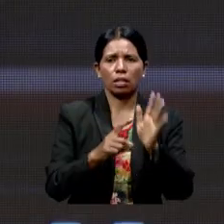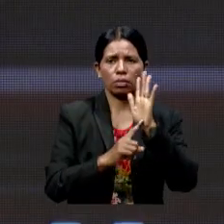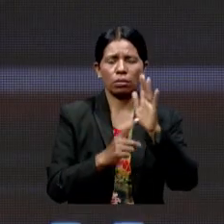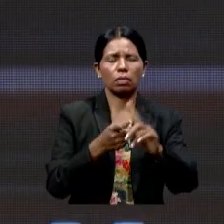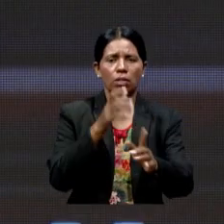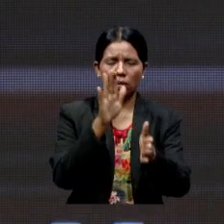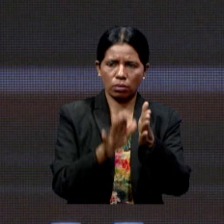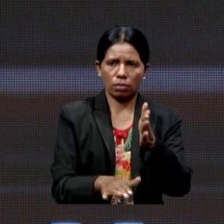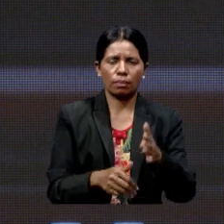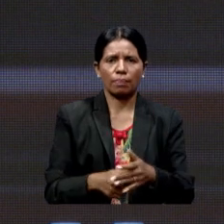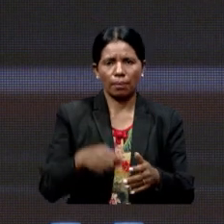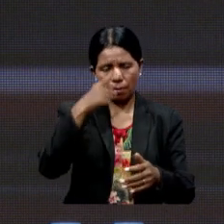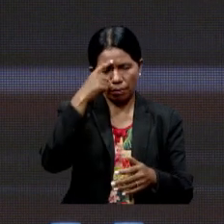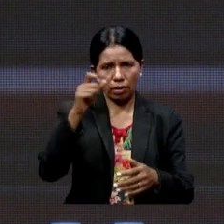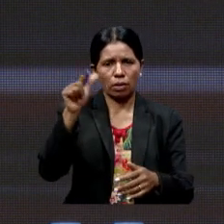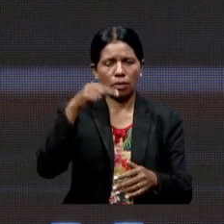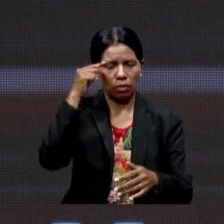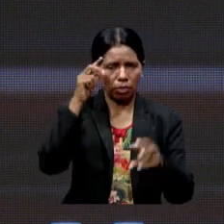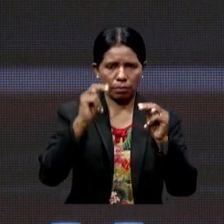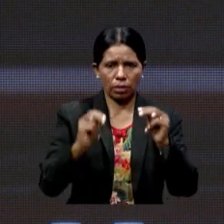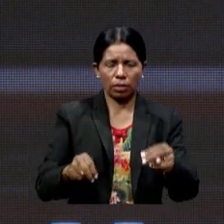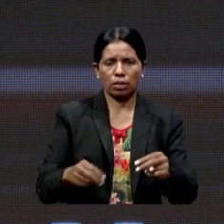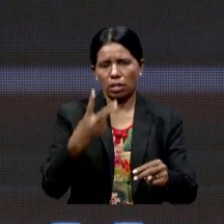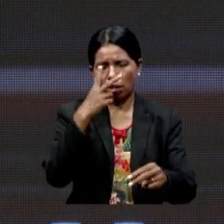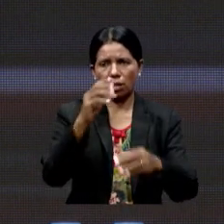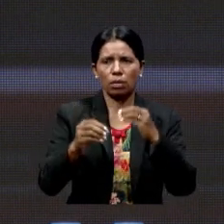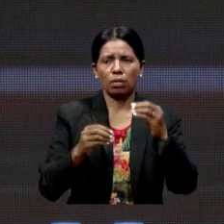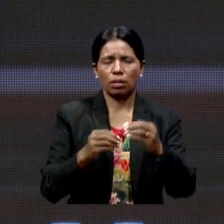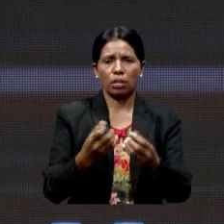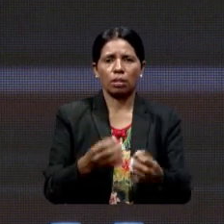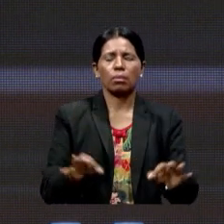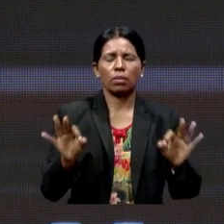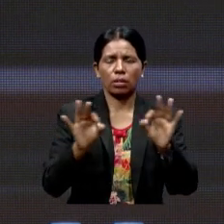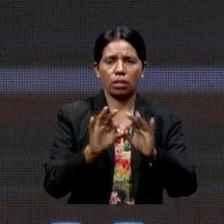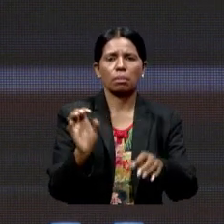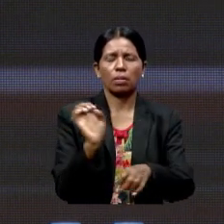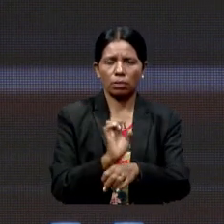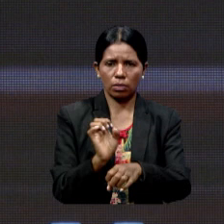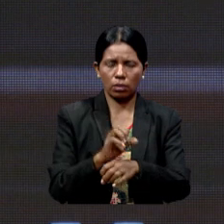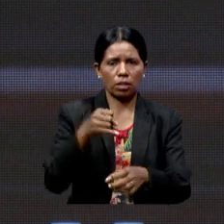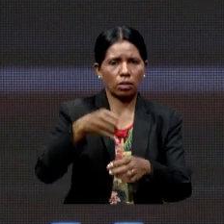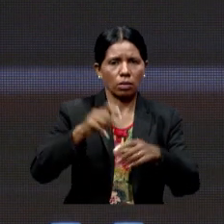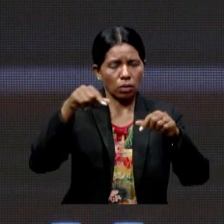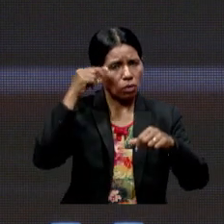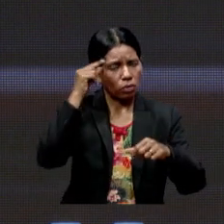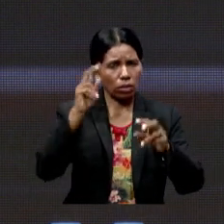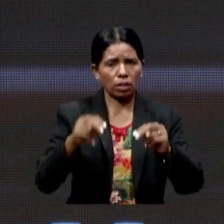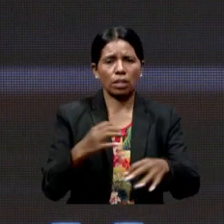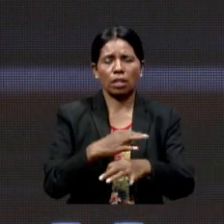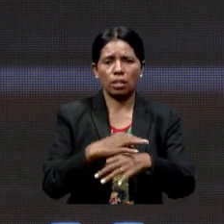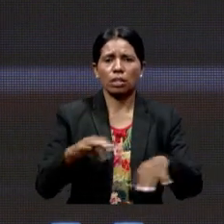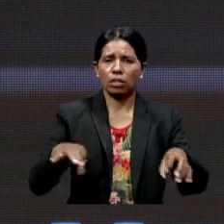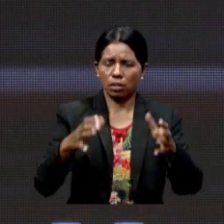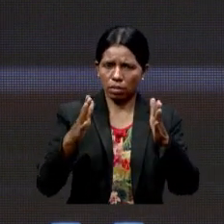catum. Tamba ne governo precisa digitalizar setor prioridade economia, inclui governo tem que haria recurso